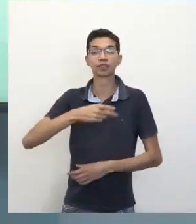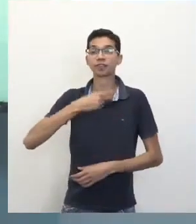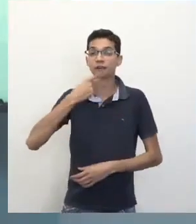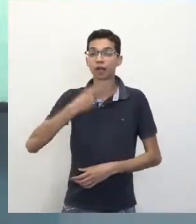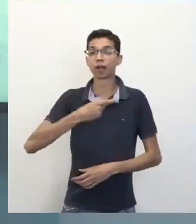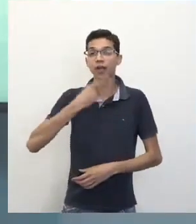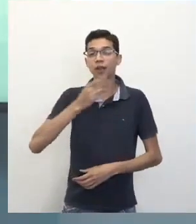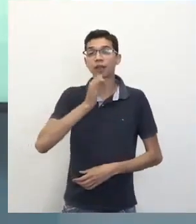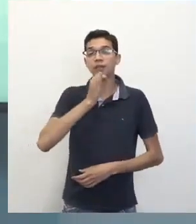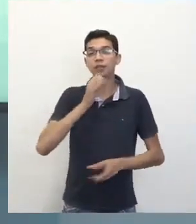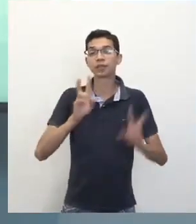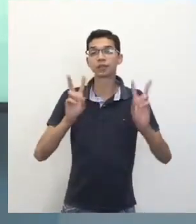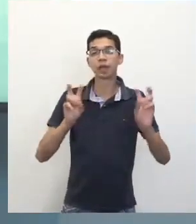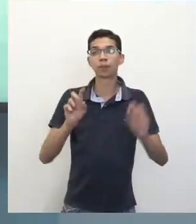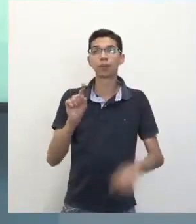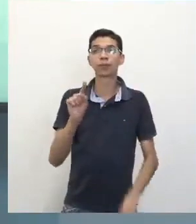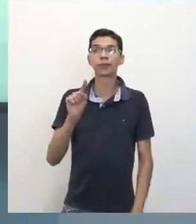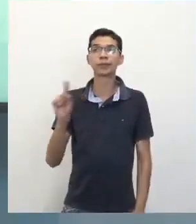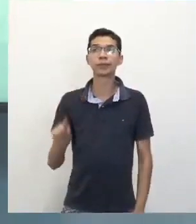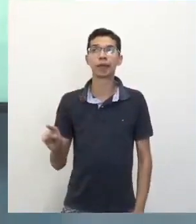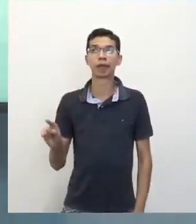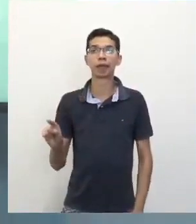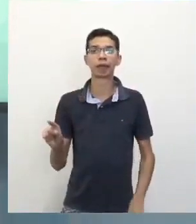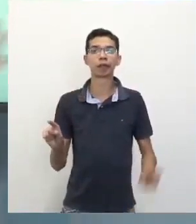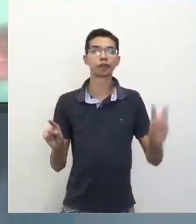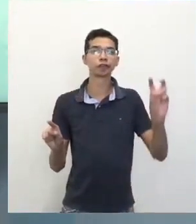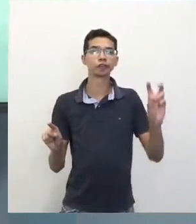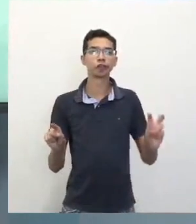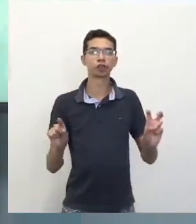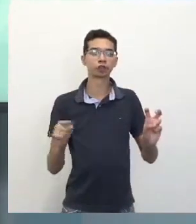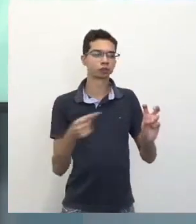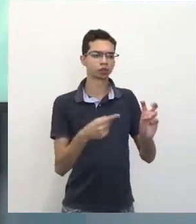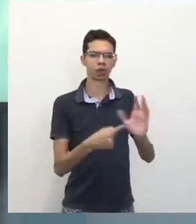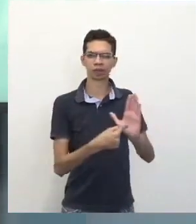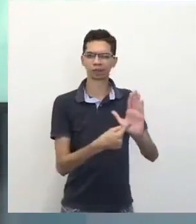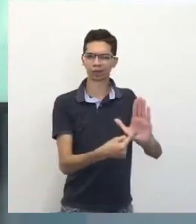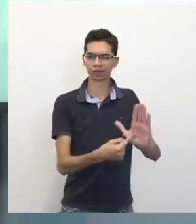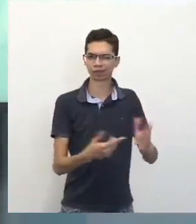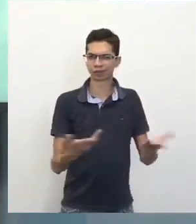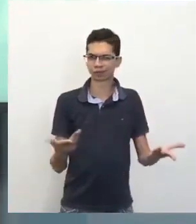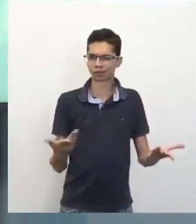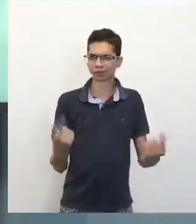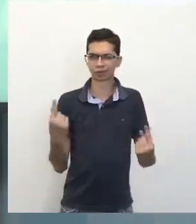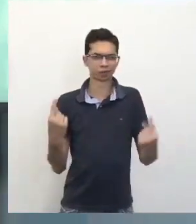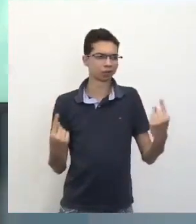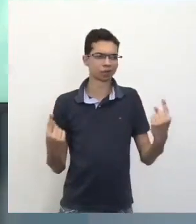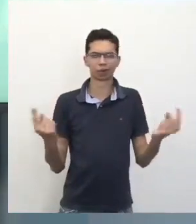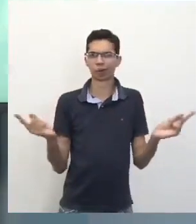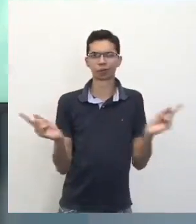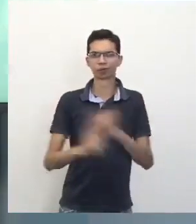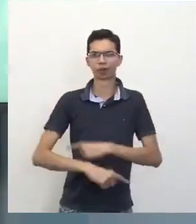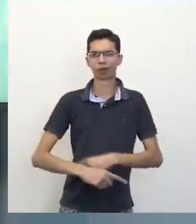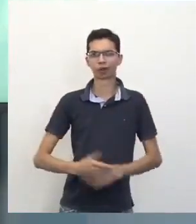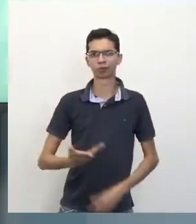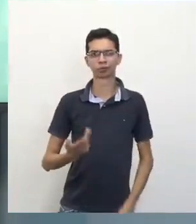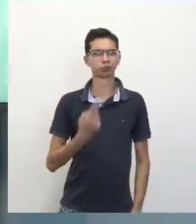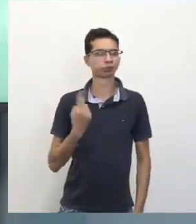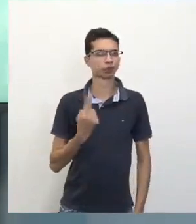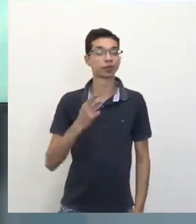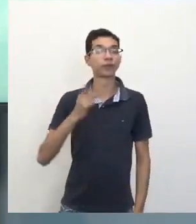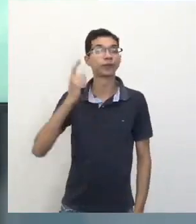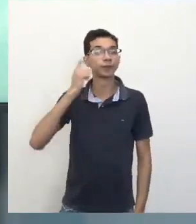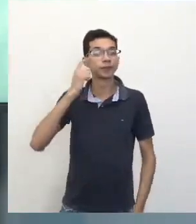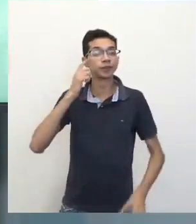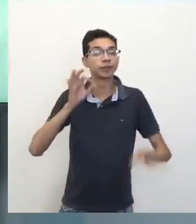Z e vai estar apresentando X. Né? Então, vamos ter que pensar bem direitinho e